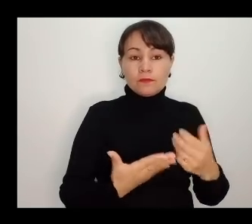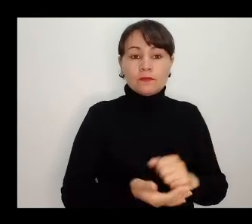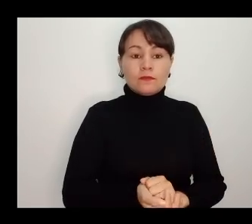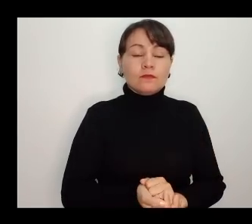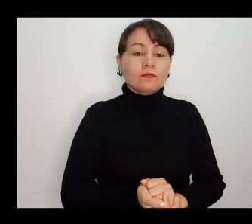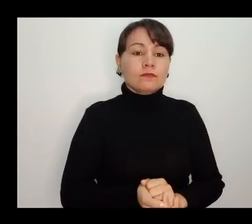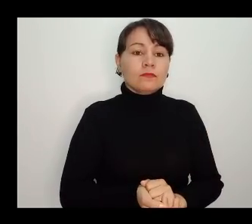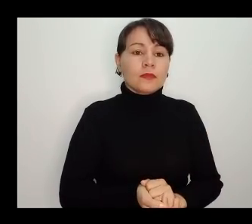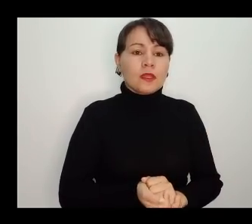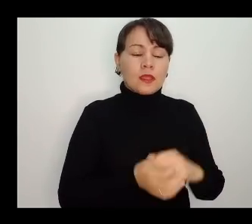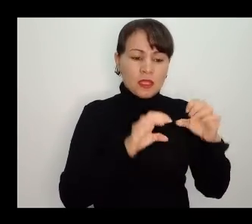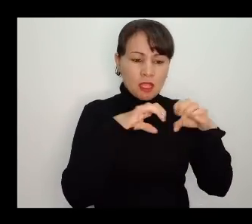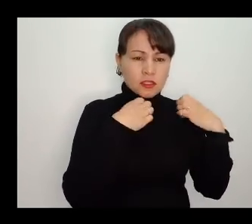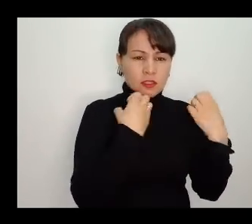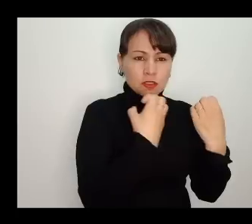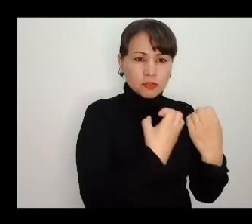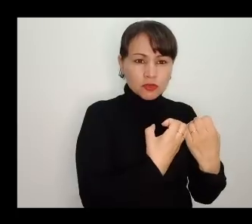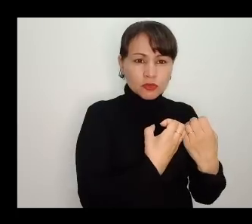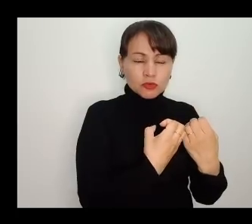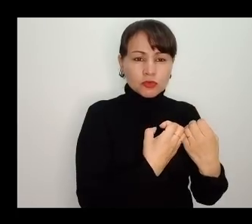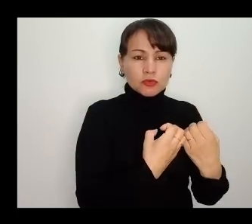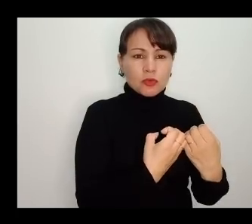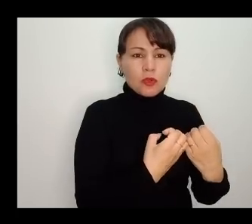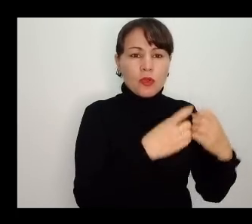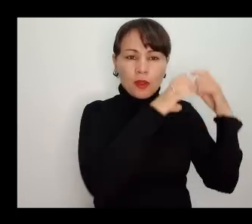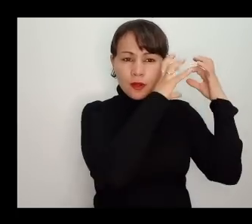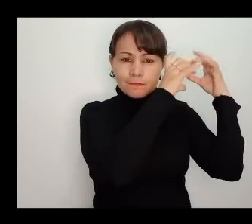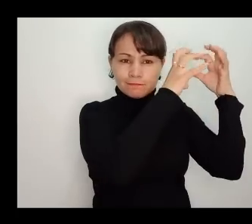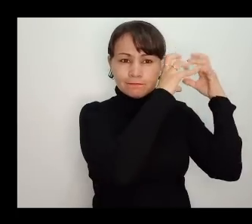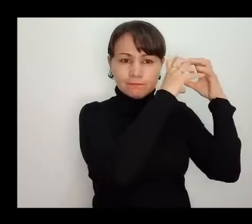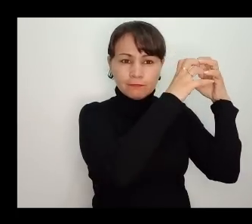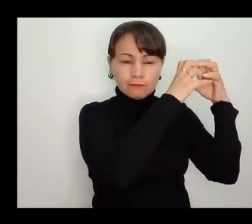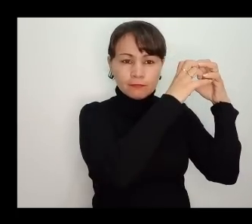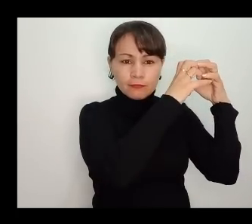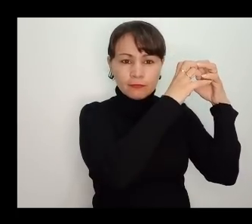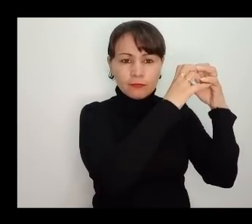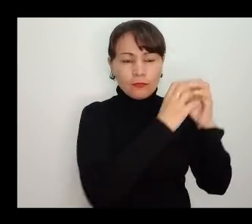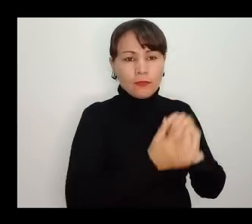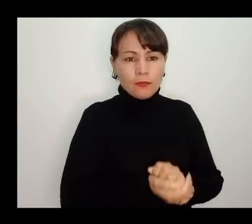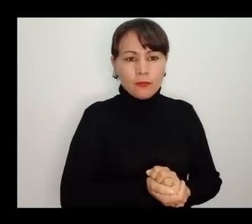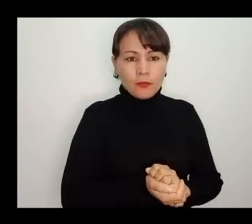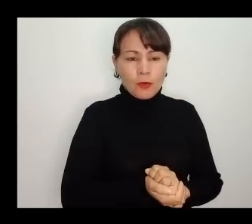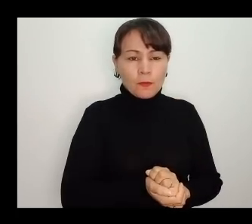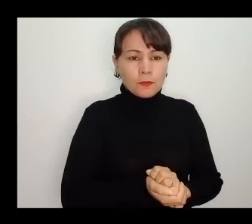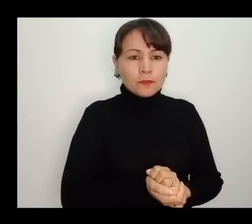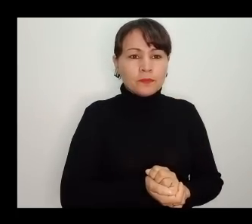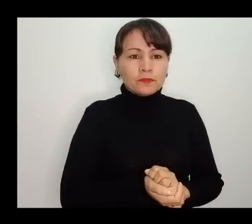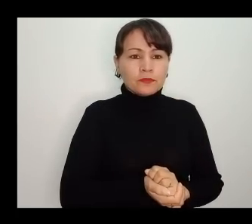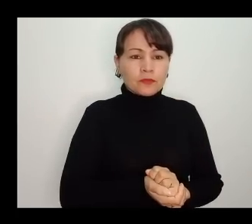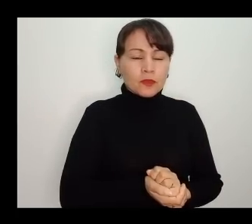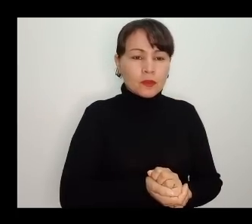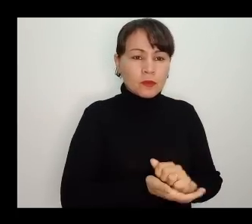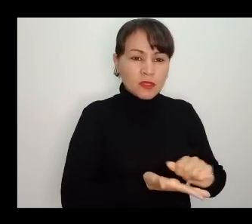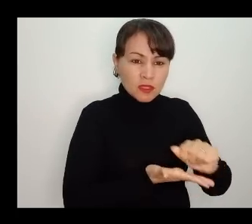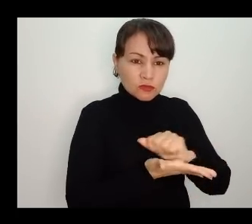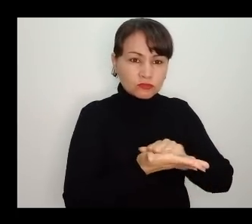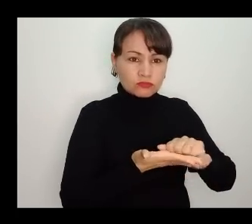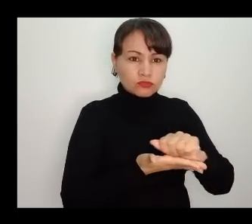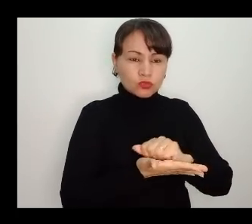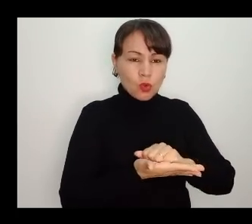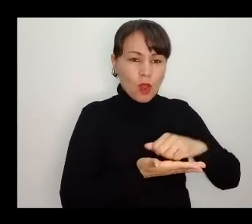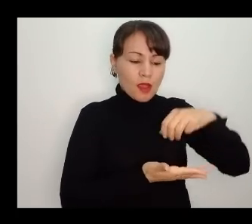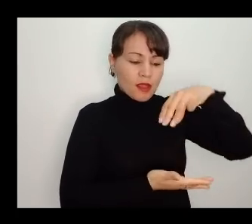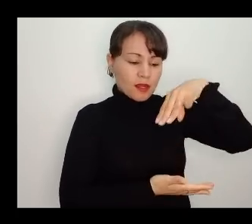Então, nessas estruturas do lóbulo temporal, Bem na sua